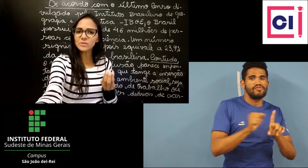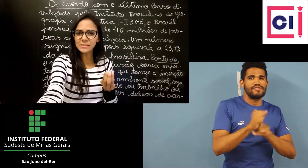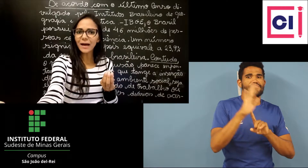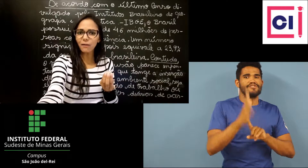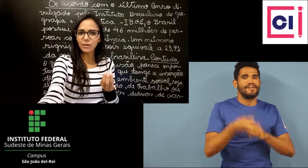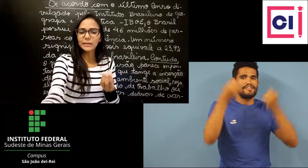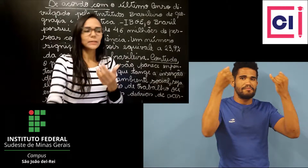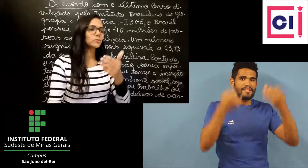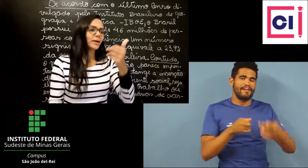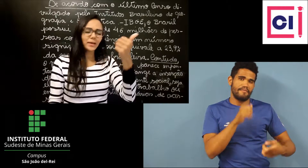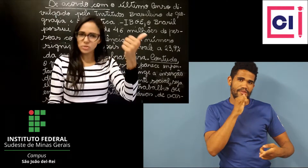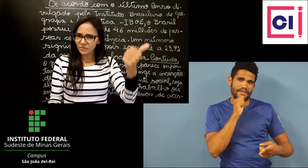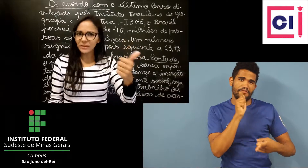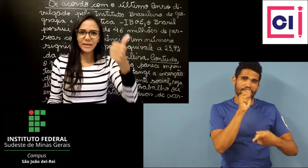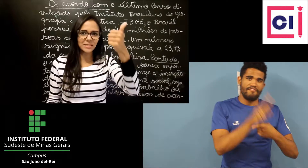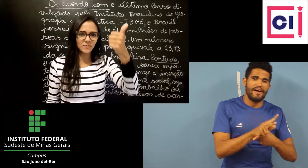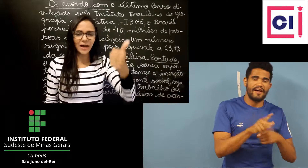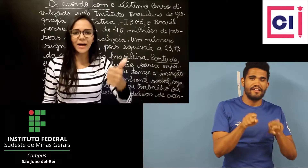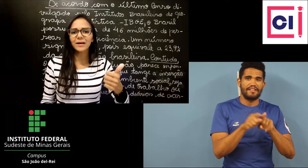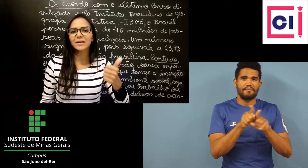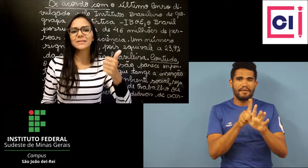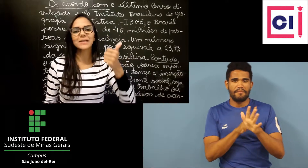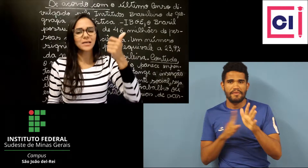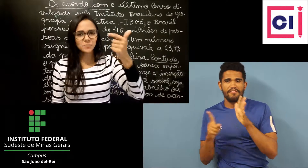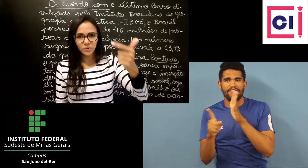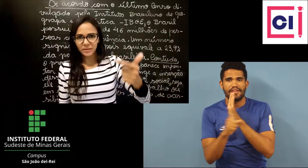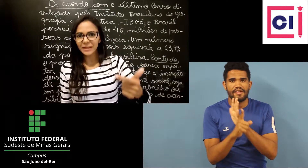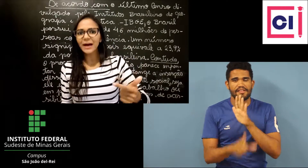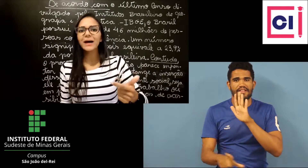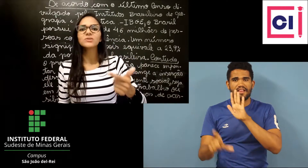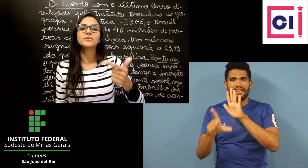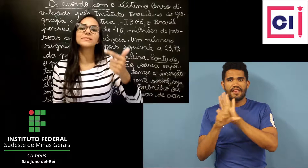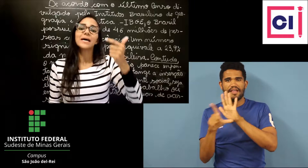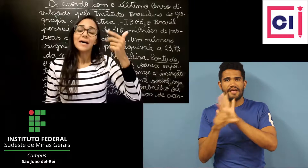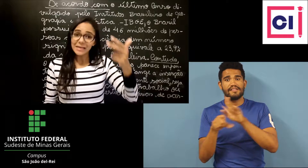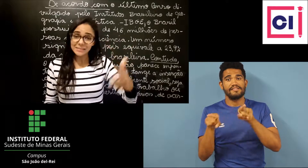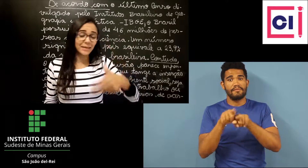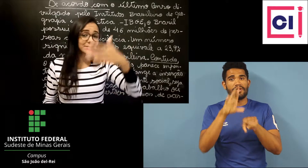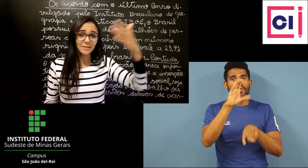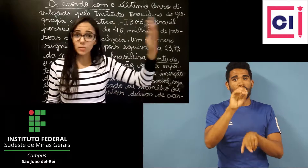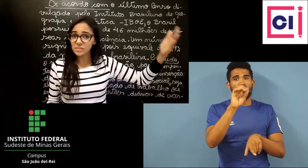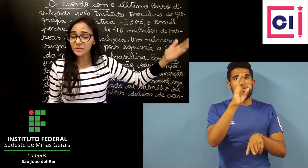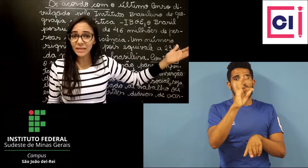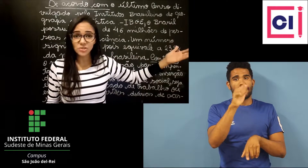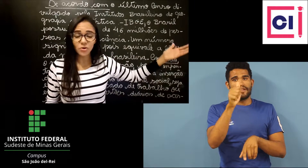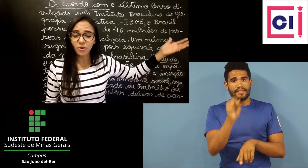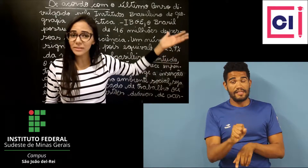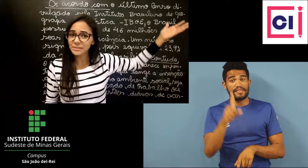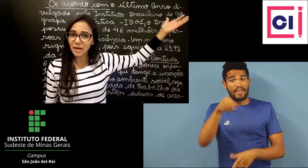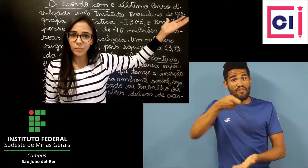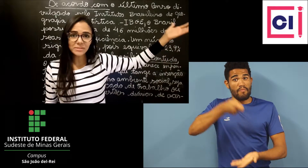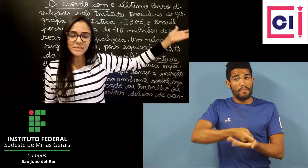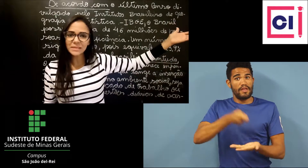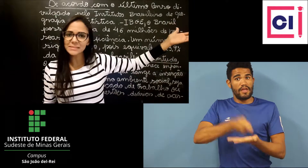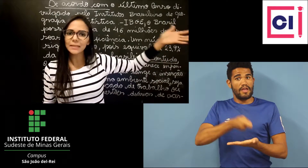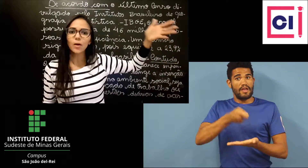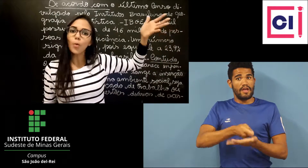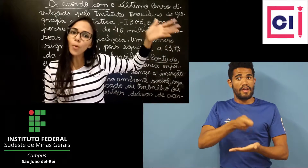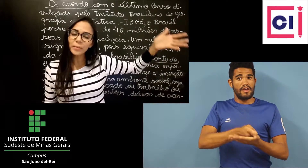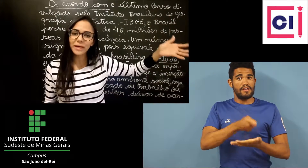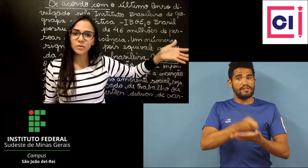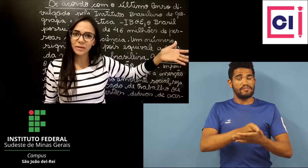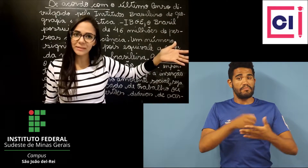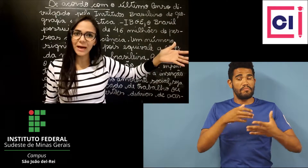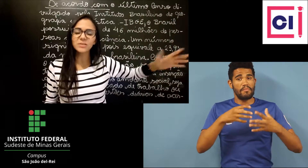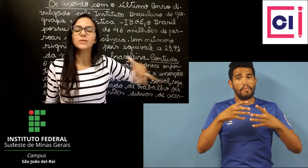inclusão social. Tanto é que eu já falei, as vagas, as prioridades, as leis, inclusive leis de cotas que acabou de ser lançada